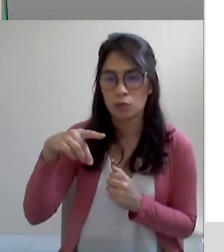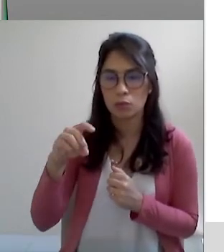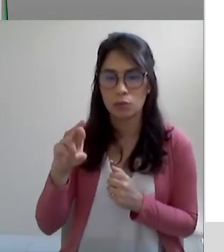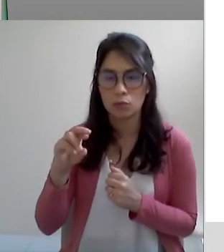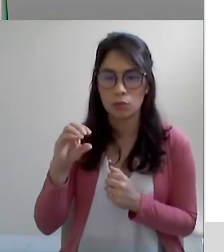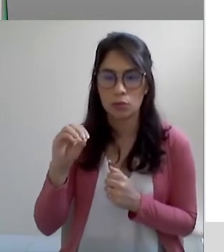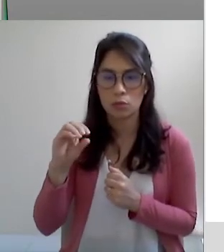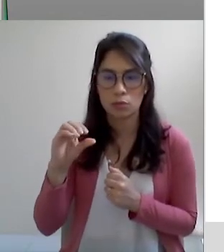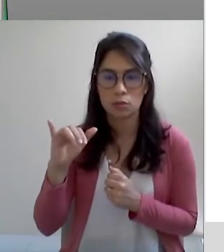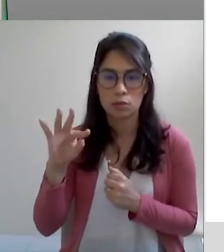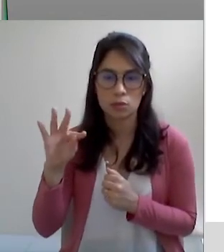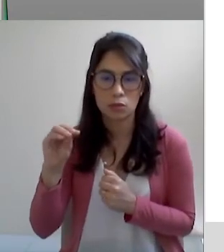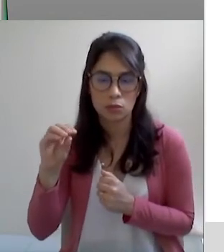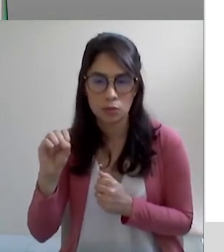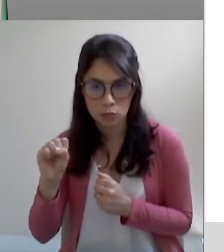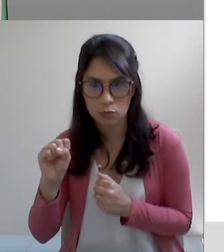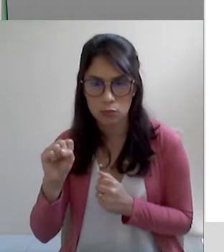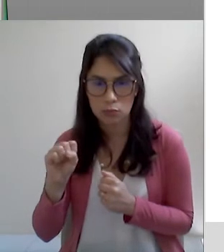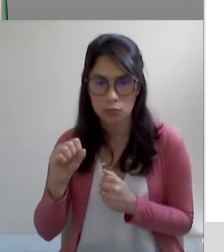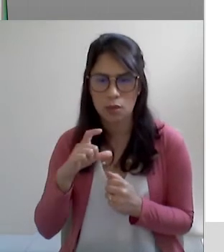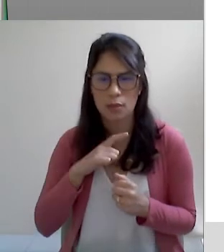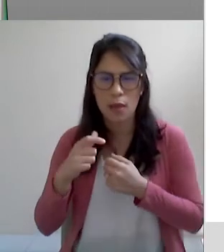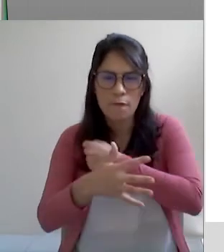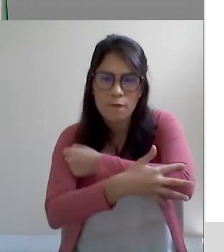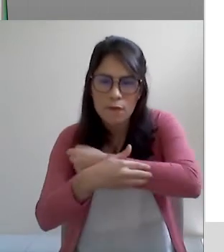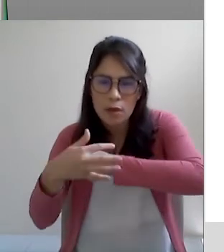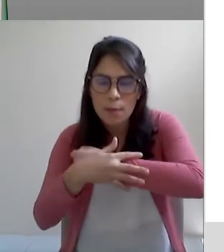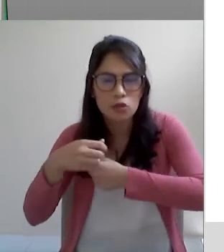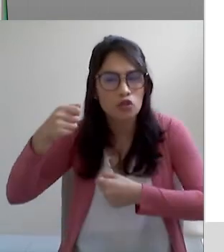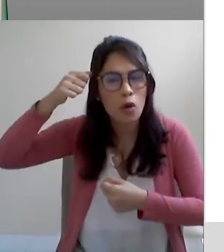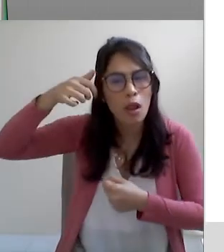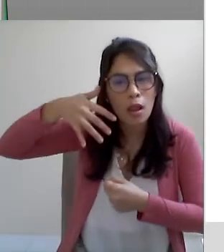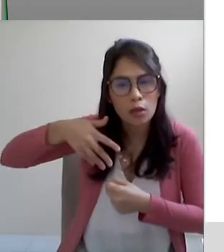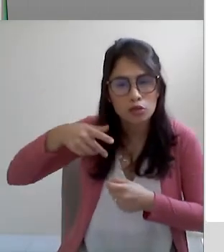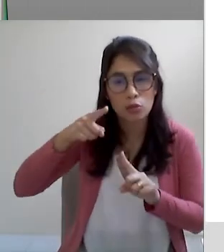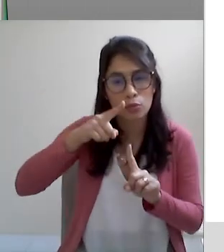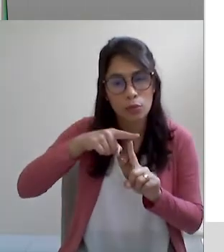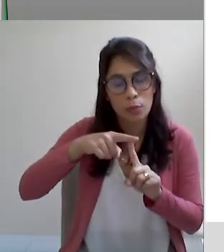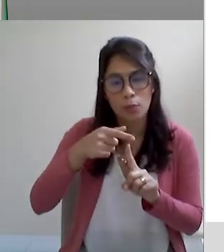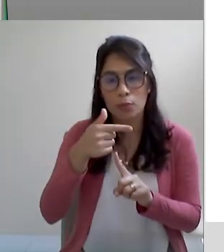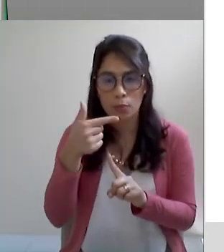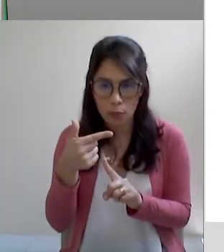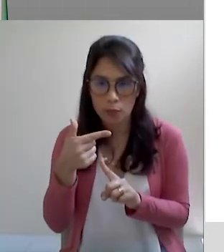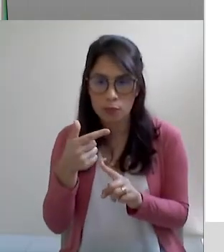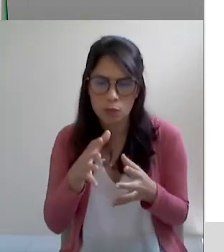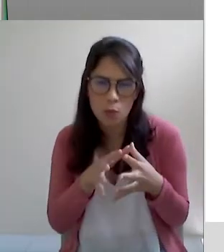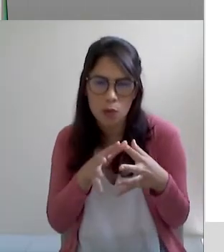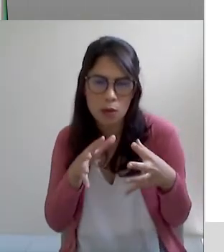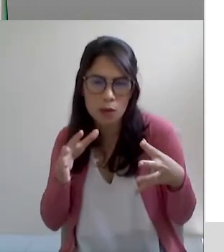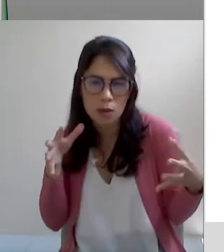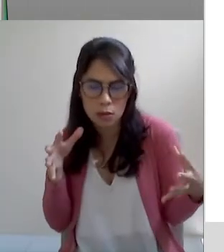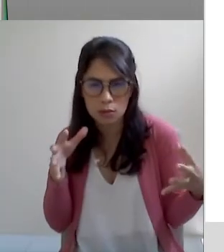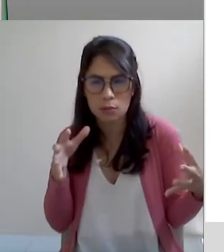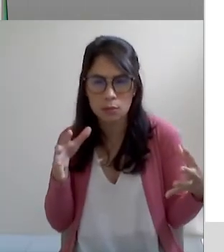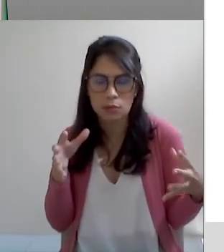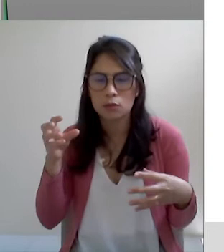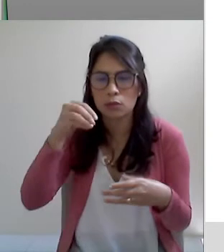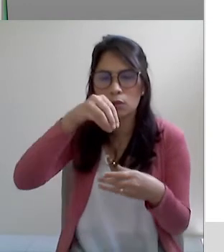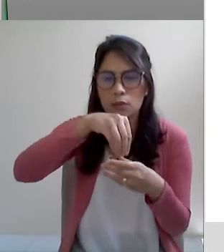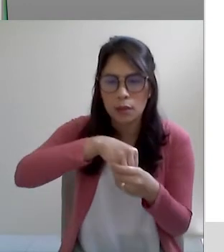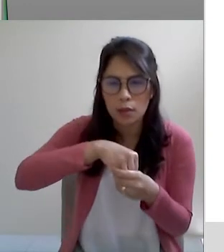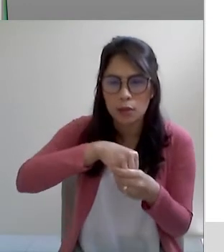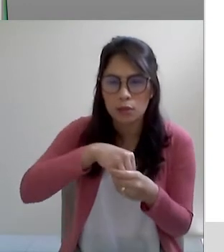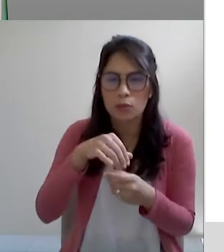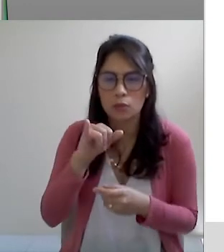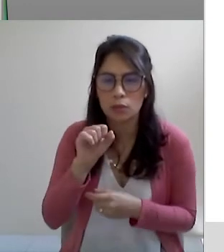Os condrócitos diferenciam-se a partir do mesênquima. Ocorre a síntese de fibras de colágeno tipo 2.